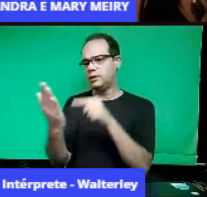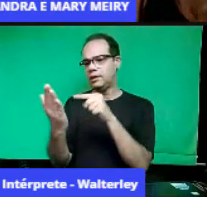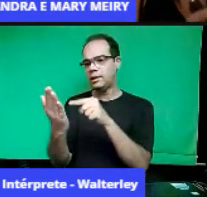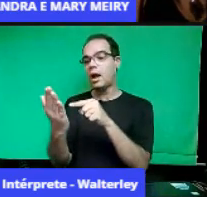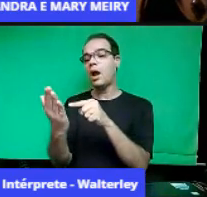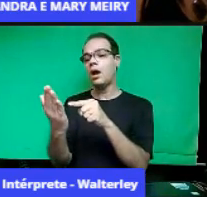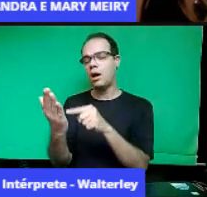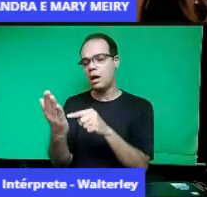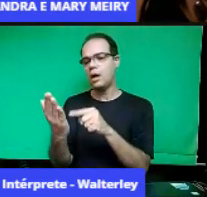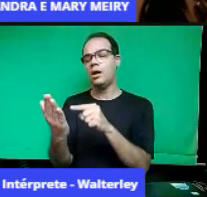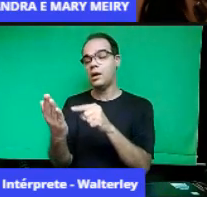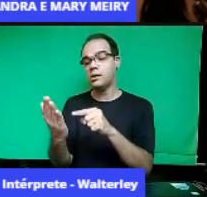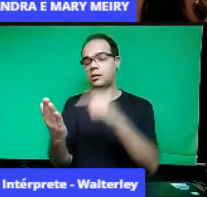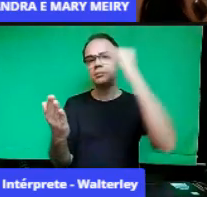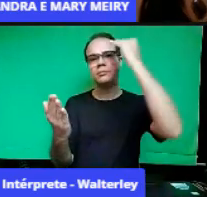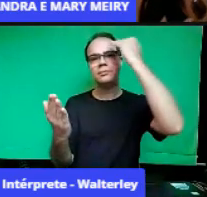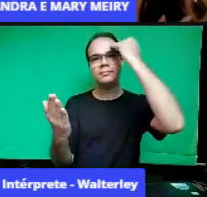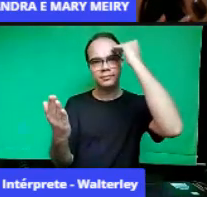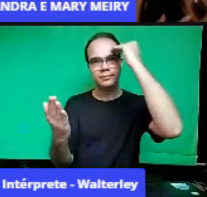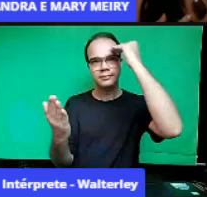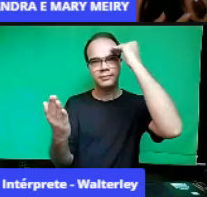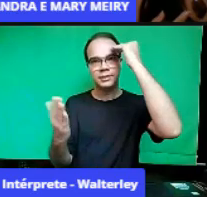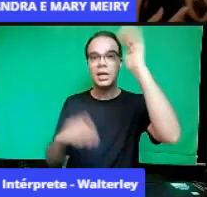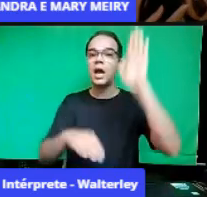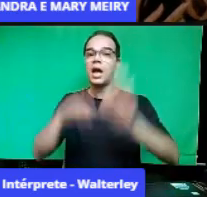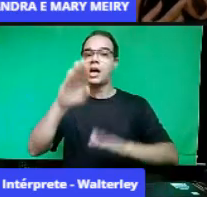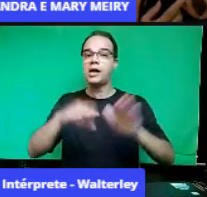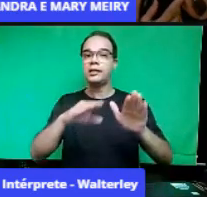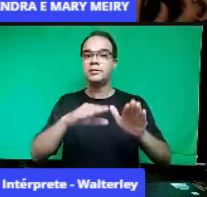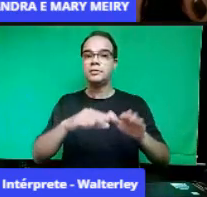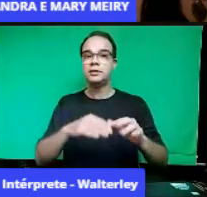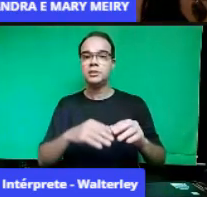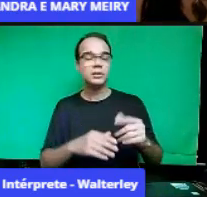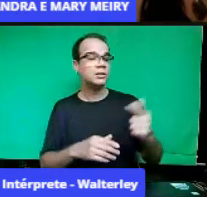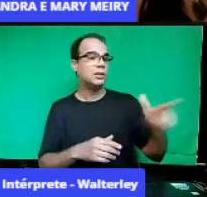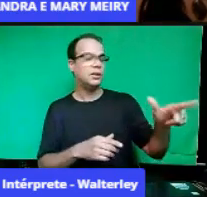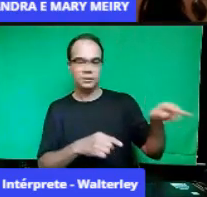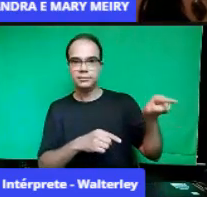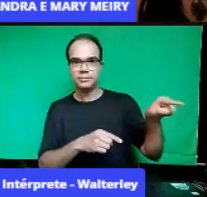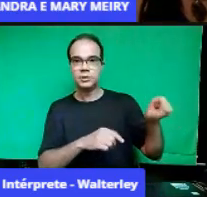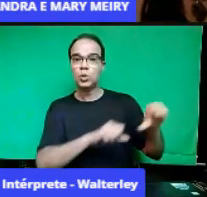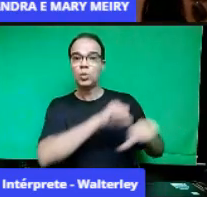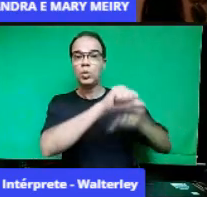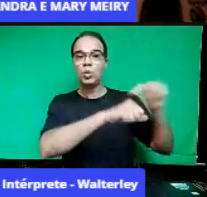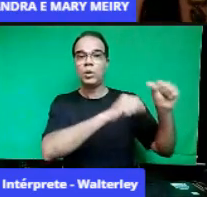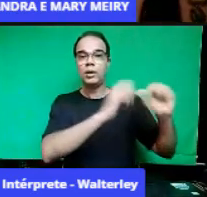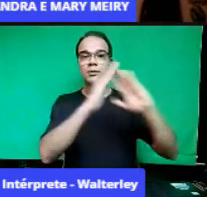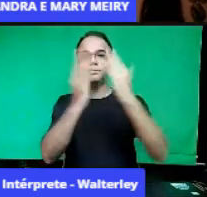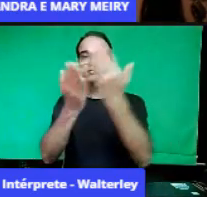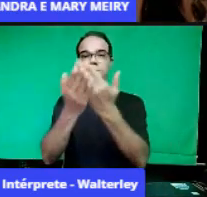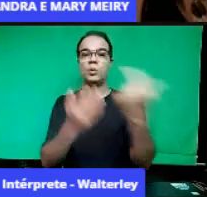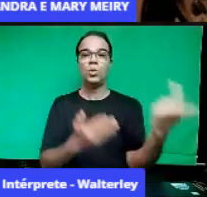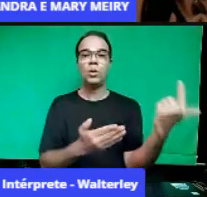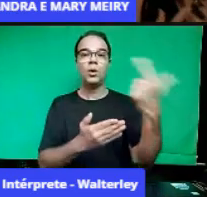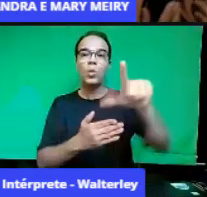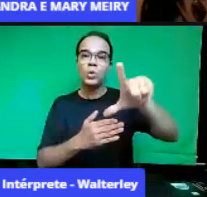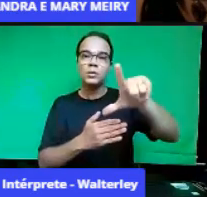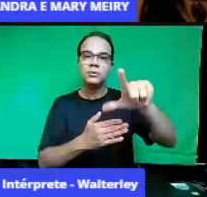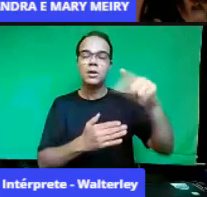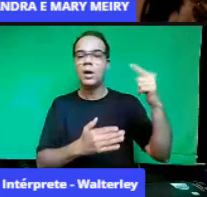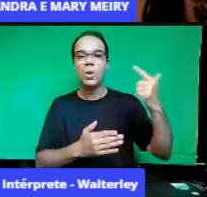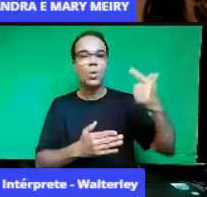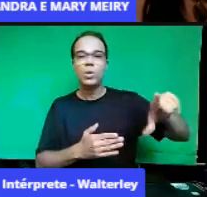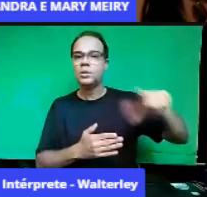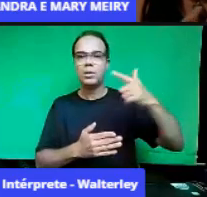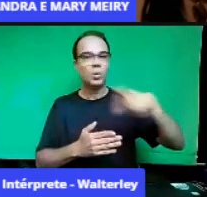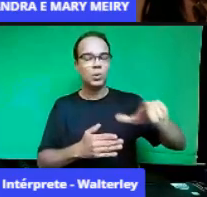esse relatório, quando vai para as outras unidades escolares, é de suma importância, porque é a partir dele que